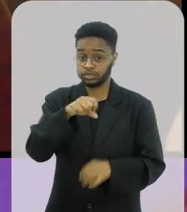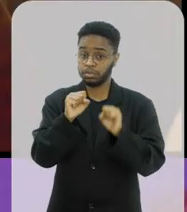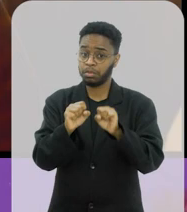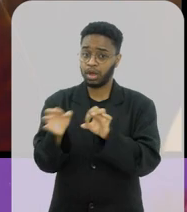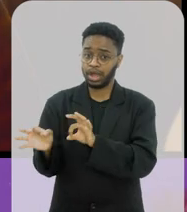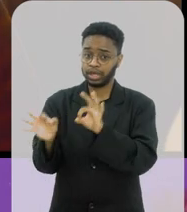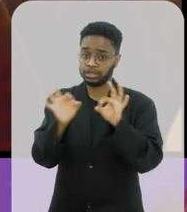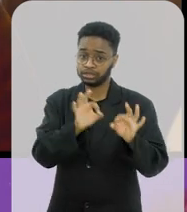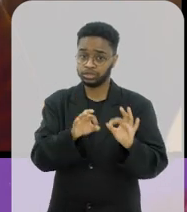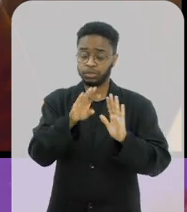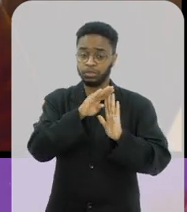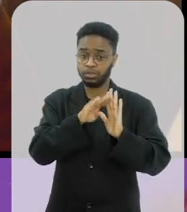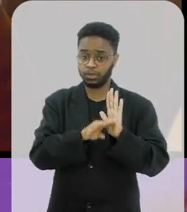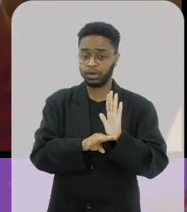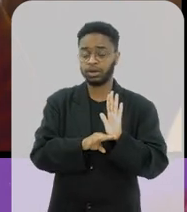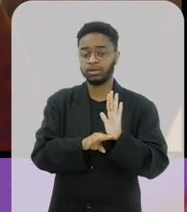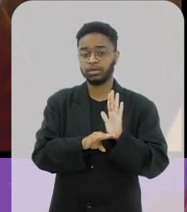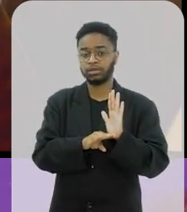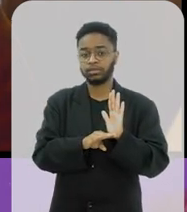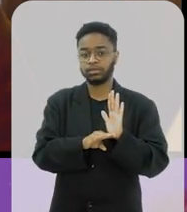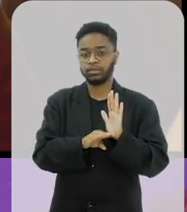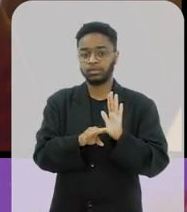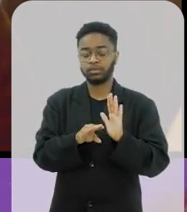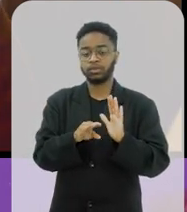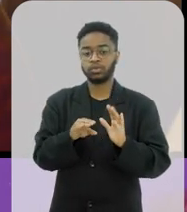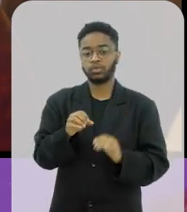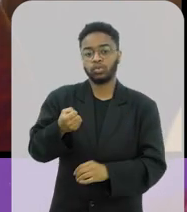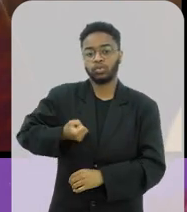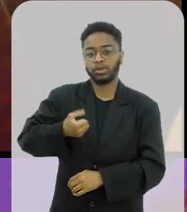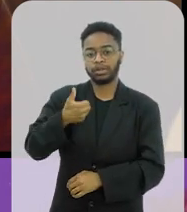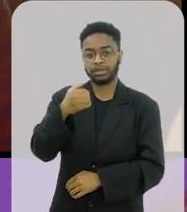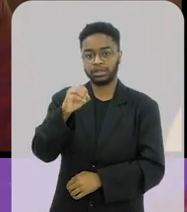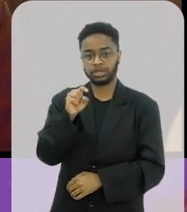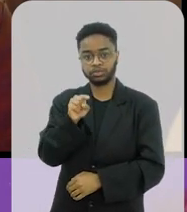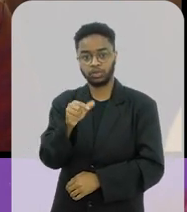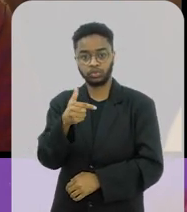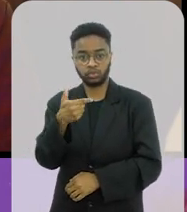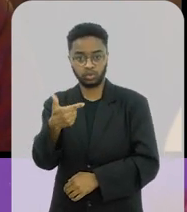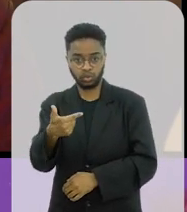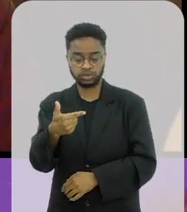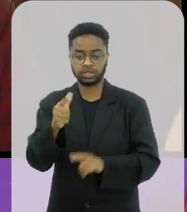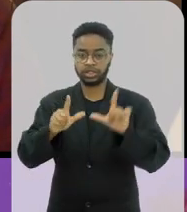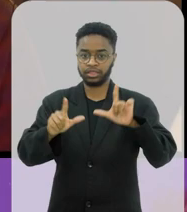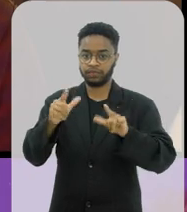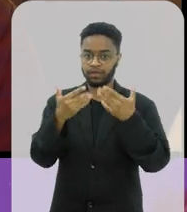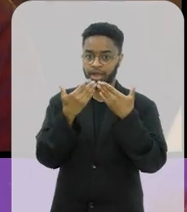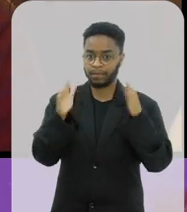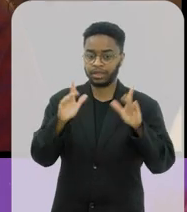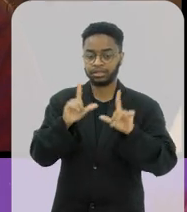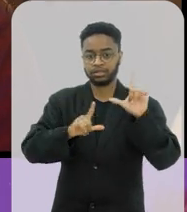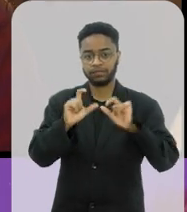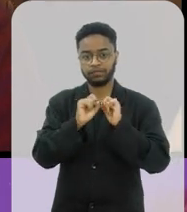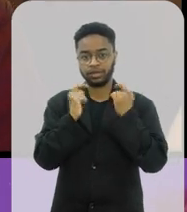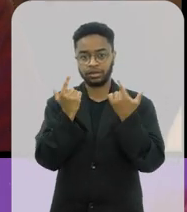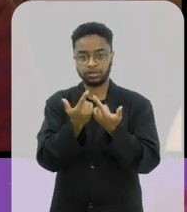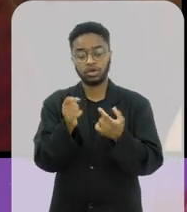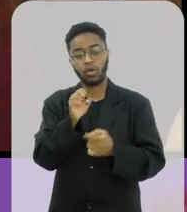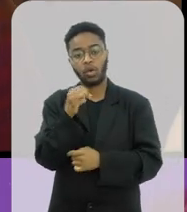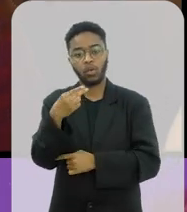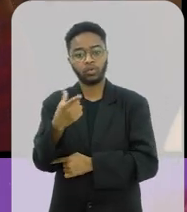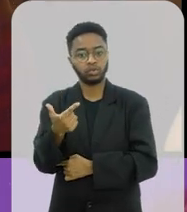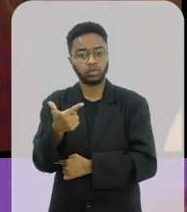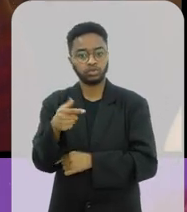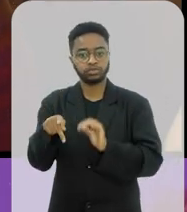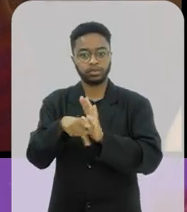Você pode assistir o programa através do canal 10.2 na TV aberta, da TV Alerge, ou no